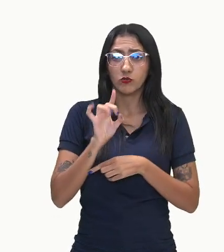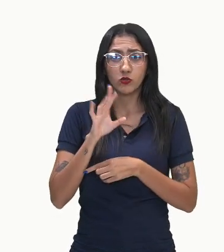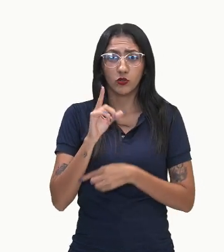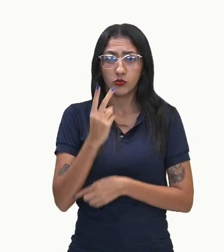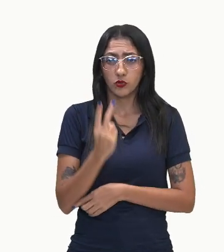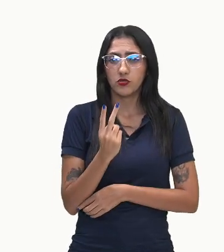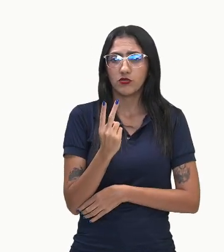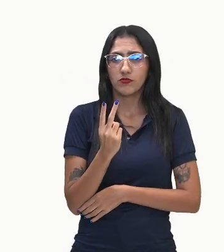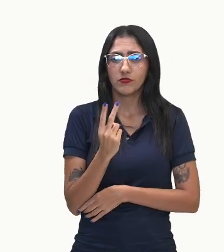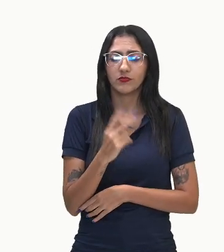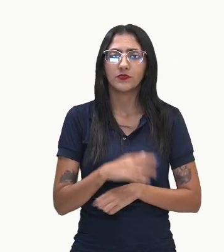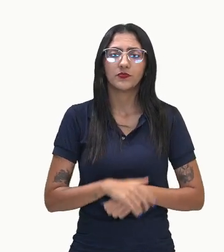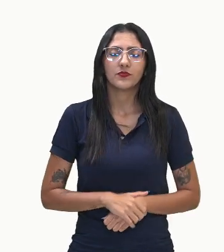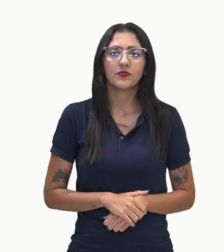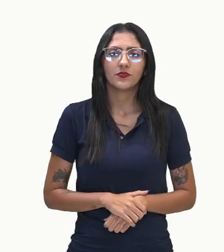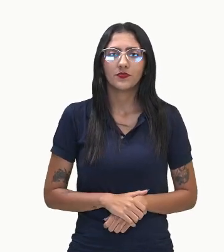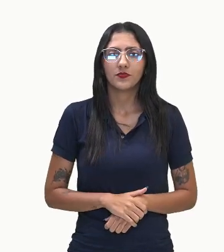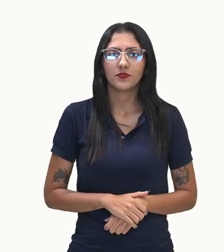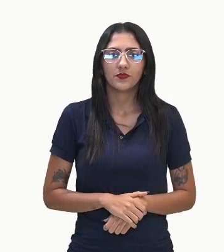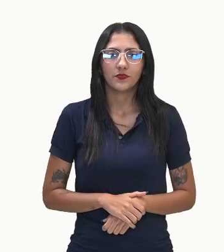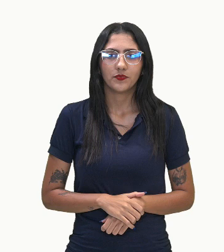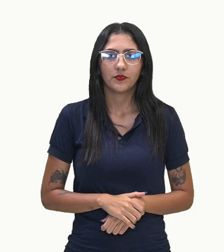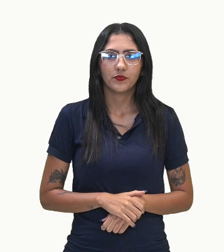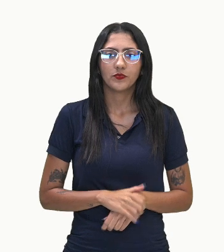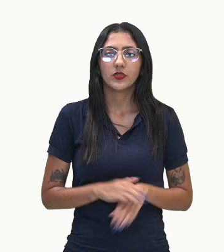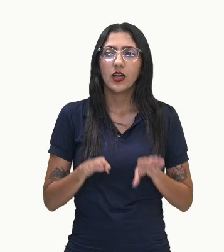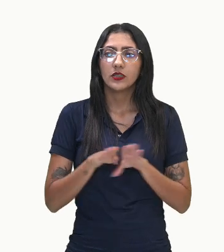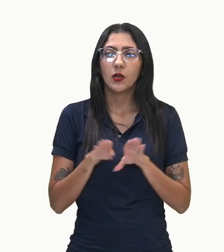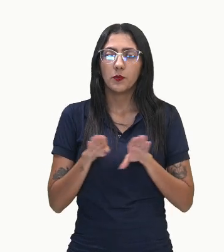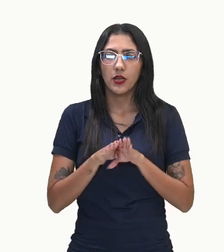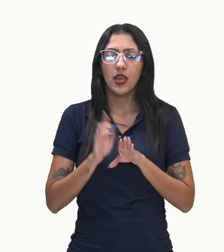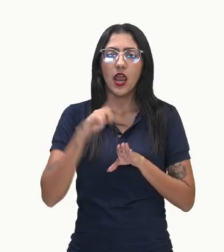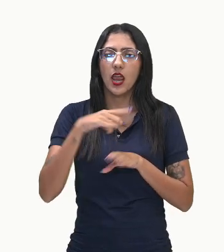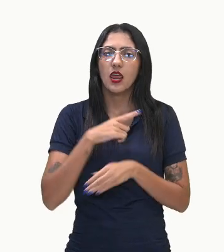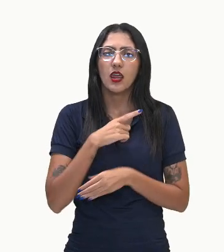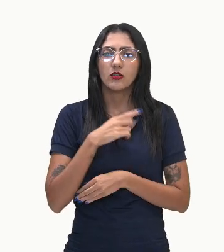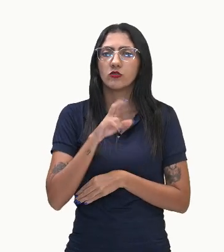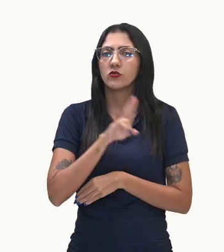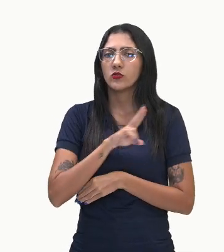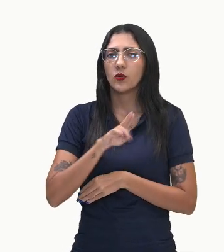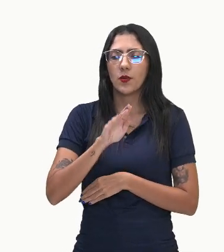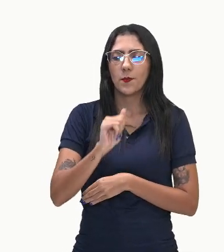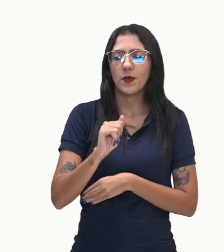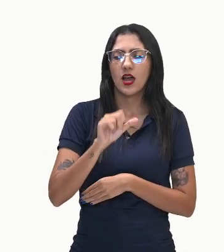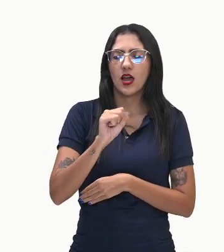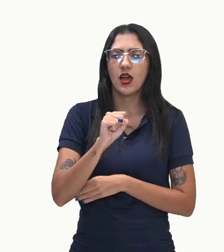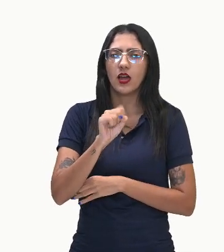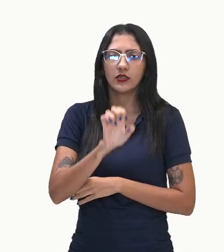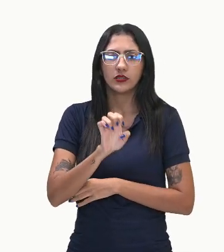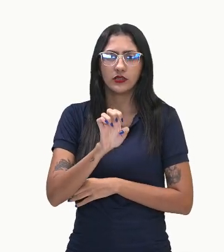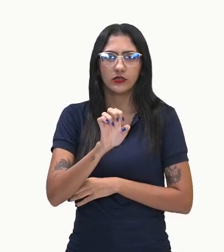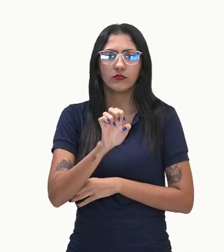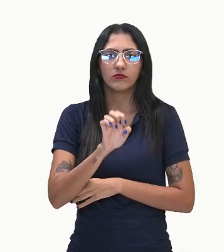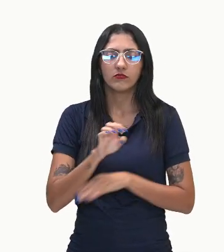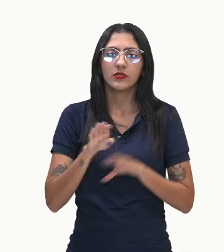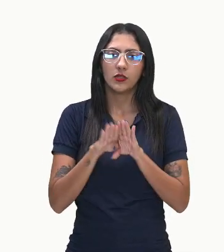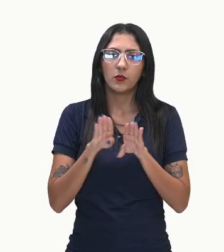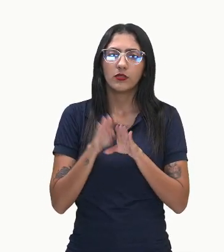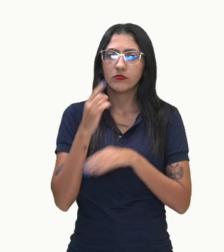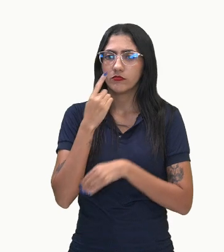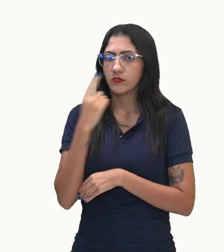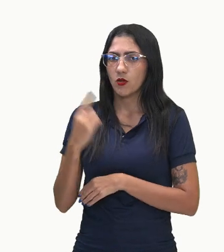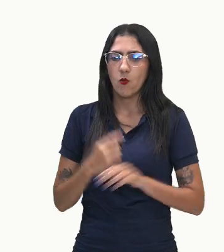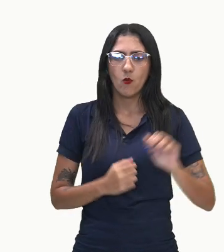paralelos, que são chamados, né, de bases. Então, aqui, essa base